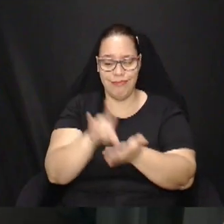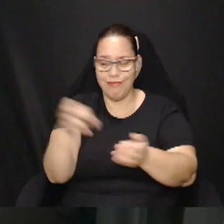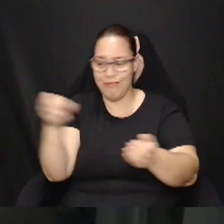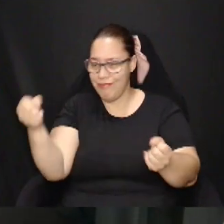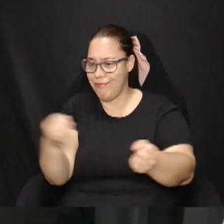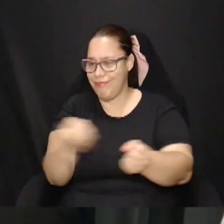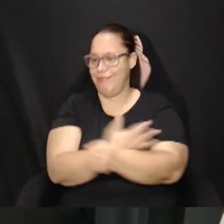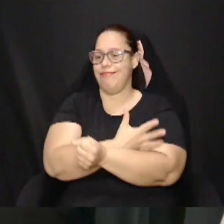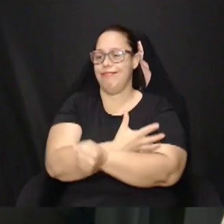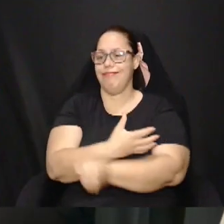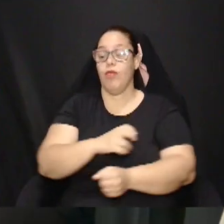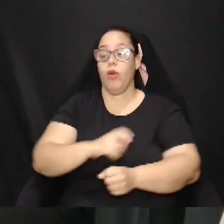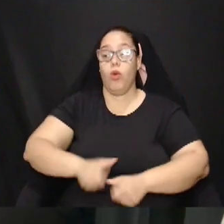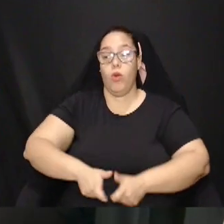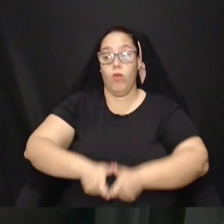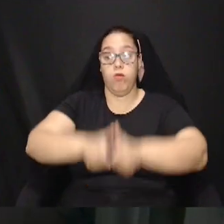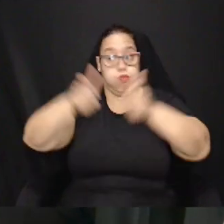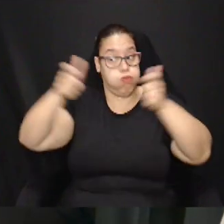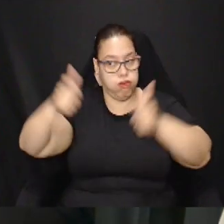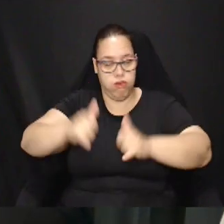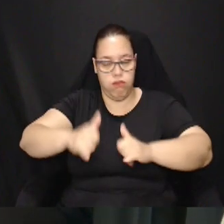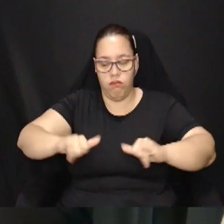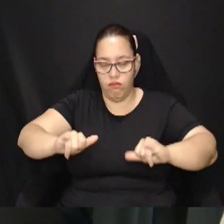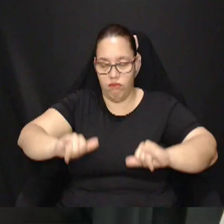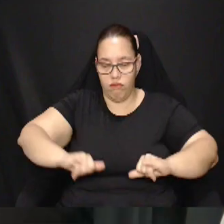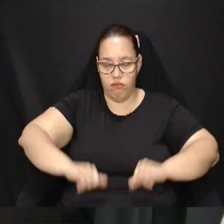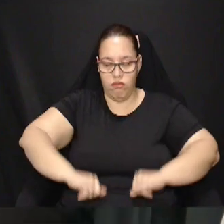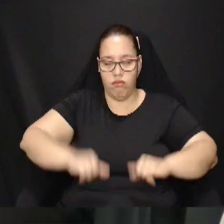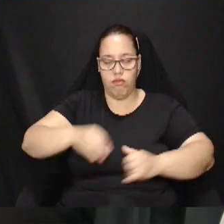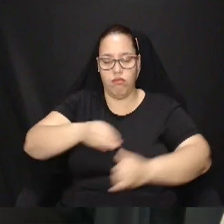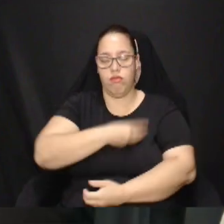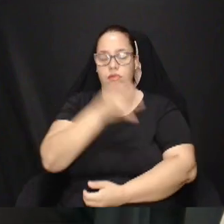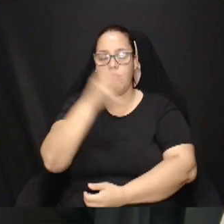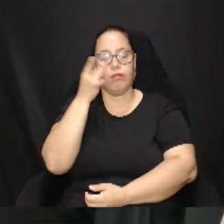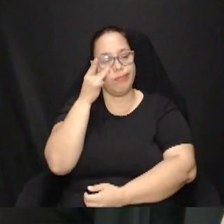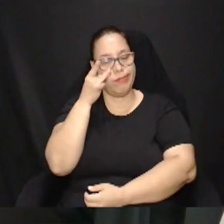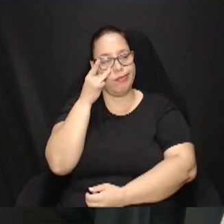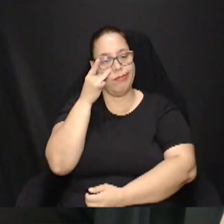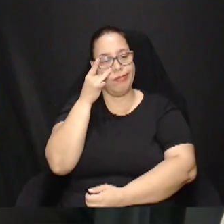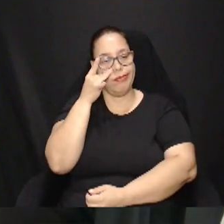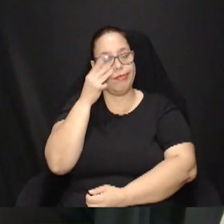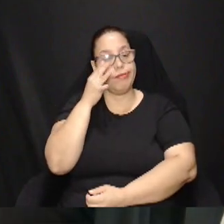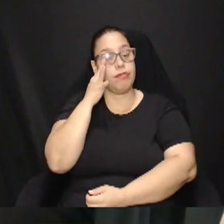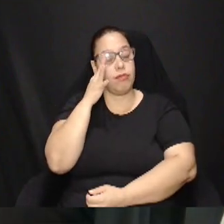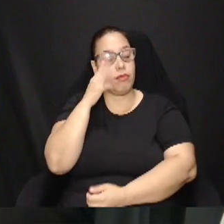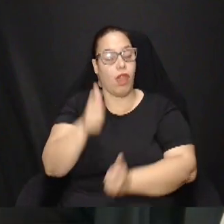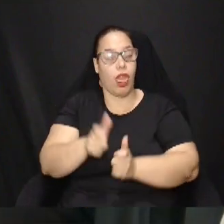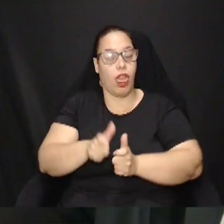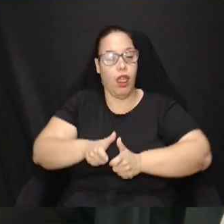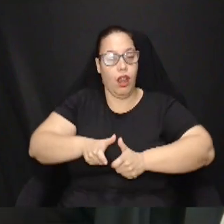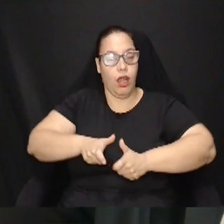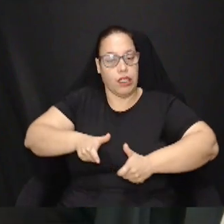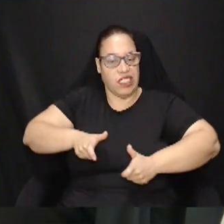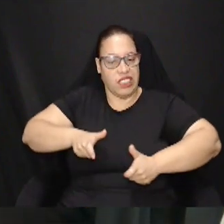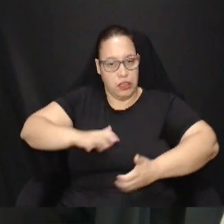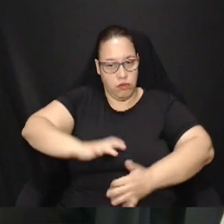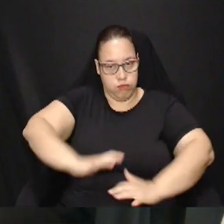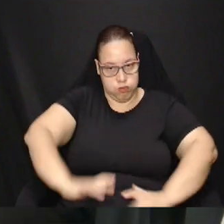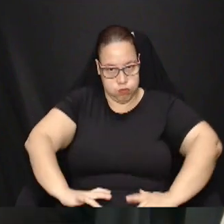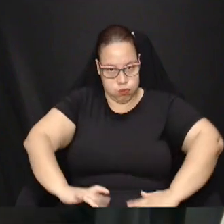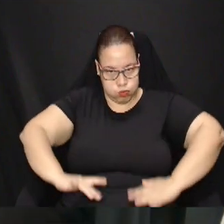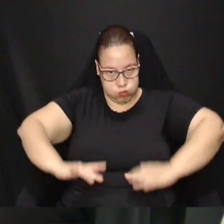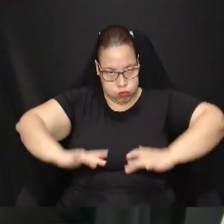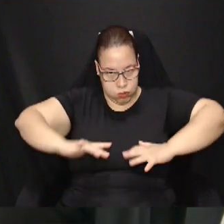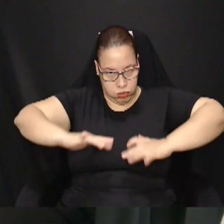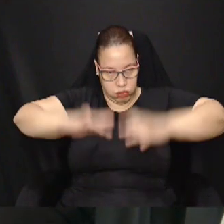intensificação de um sofrimento que já está presente ali, mas que vai acabar se ampliando muito mais e que pode conduzir para patologias,